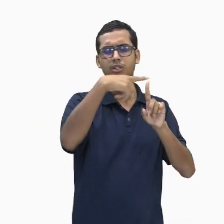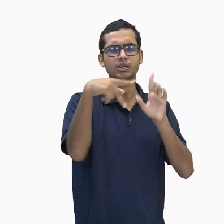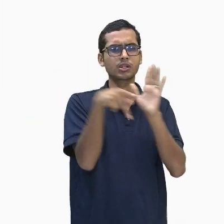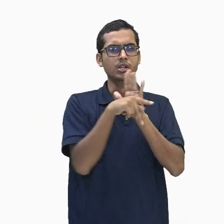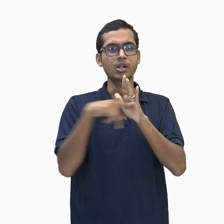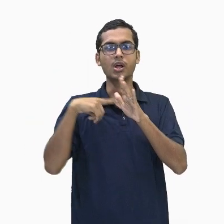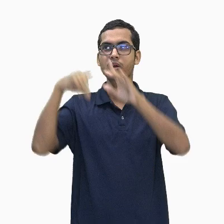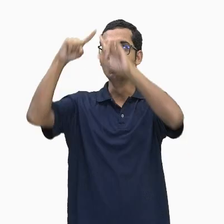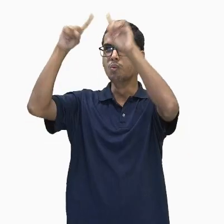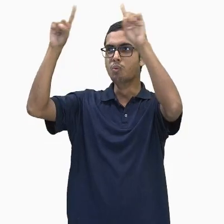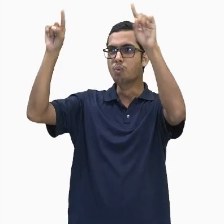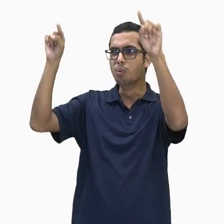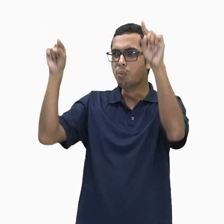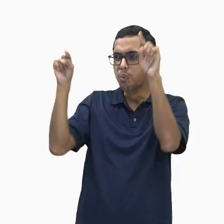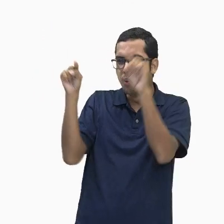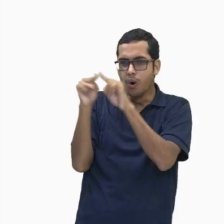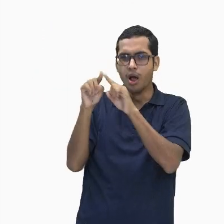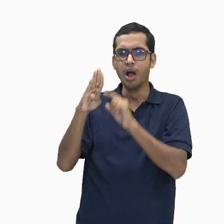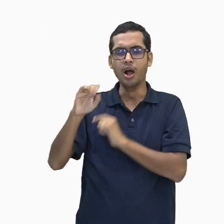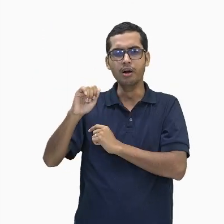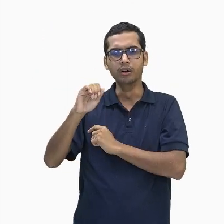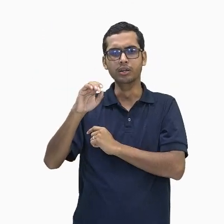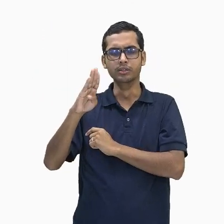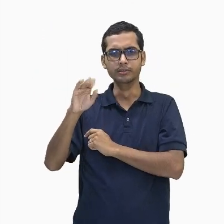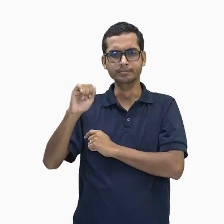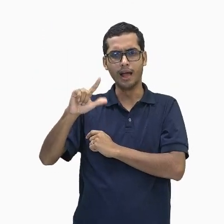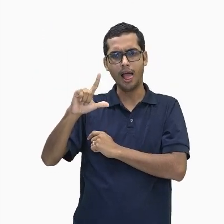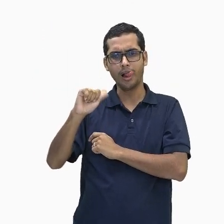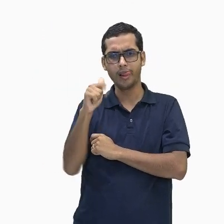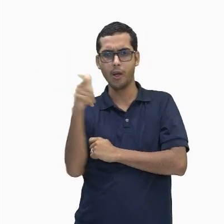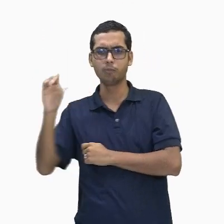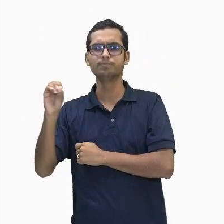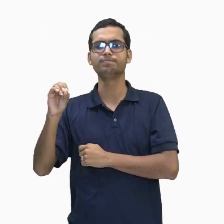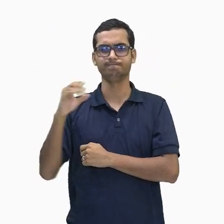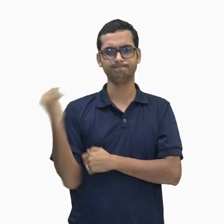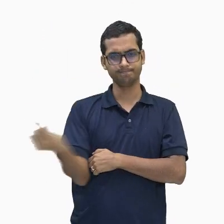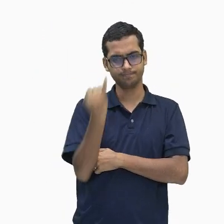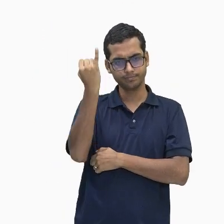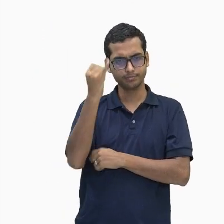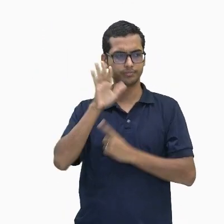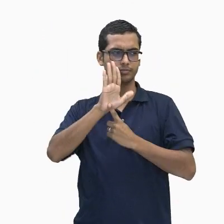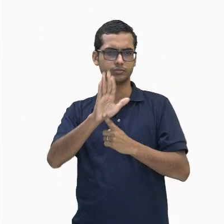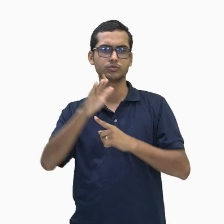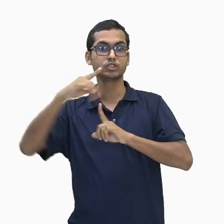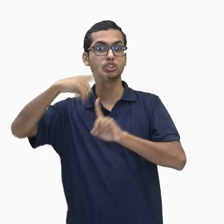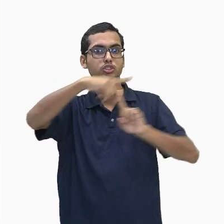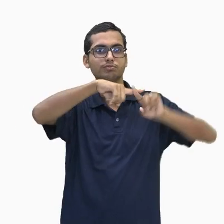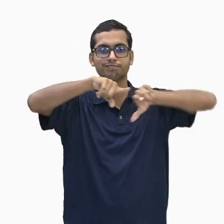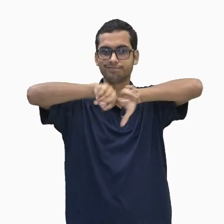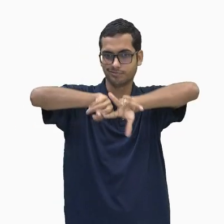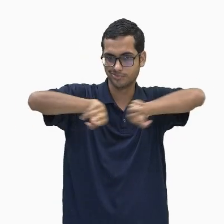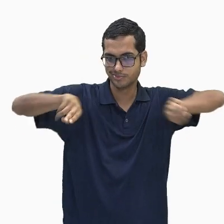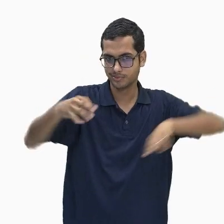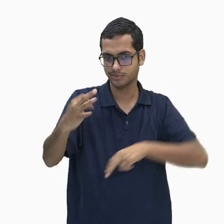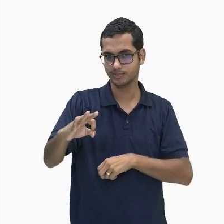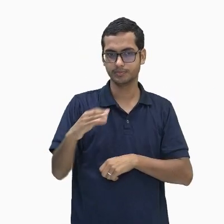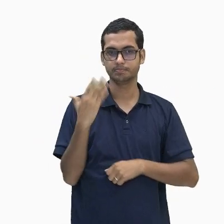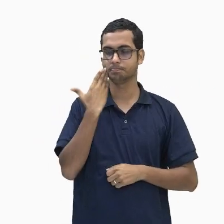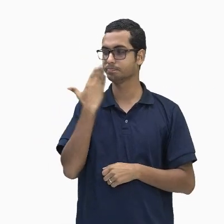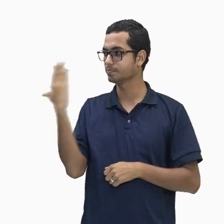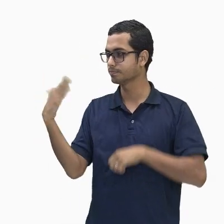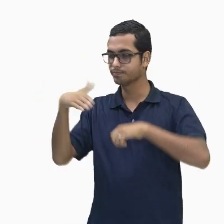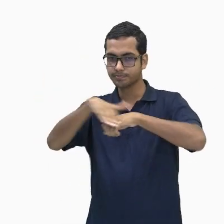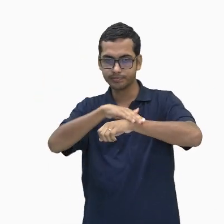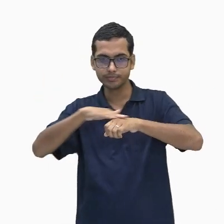alguma coisa também, e isso é uma informação não verbal importante. Mas vamos de fato à conversa, então? Foi buscar, a